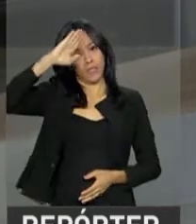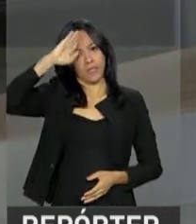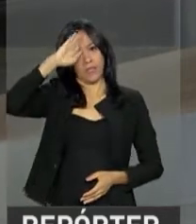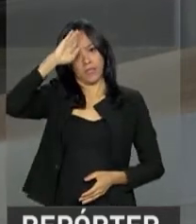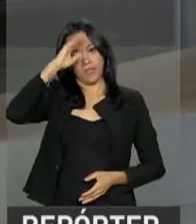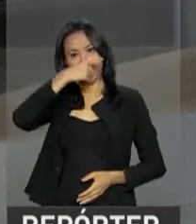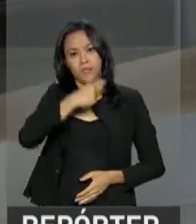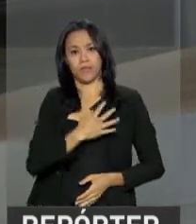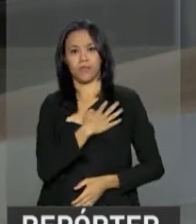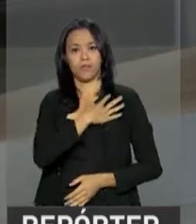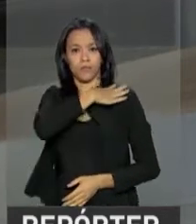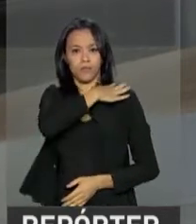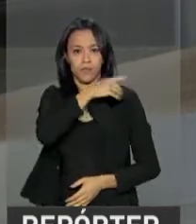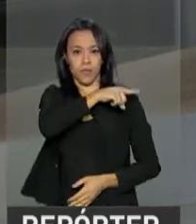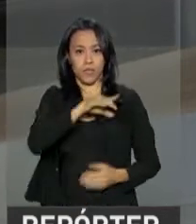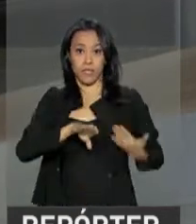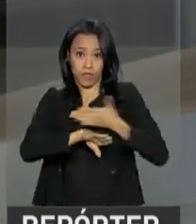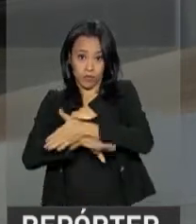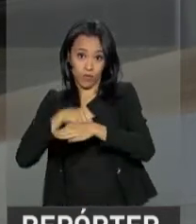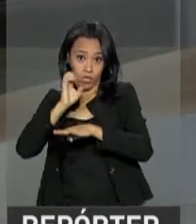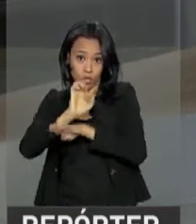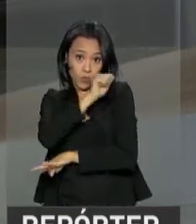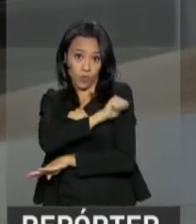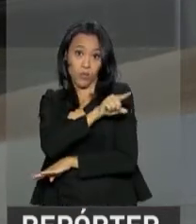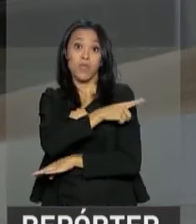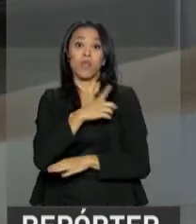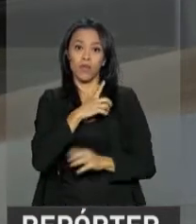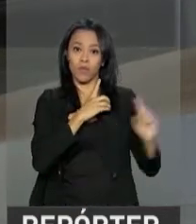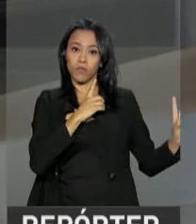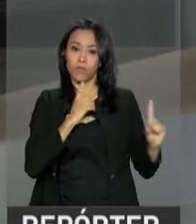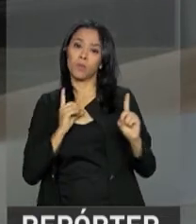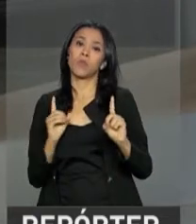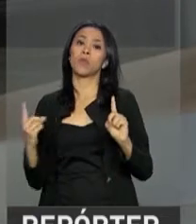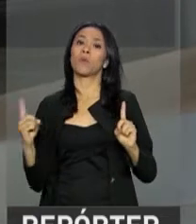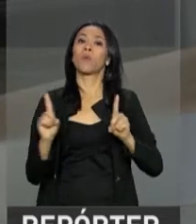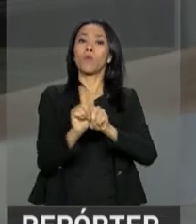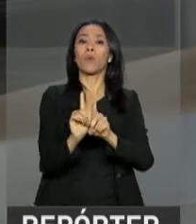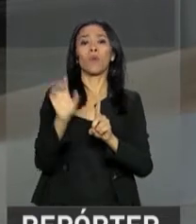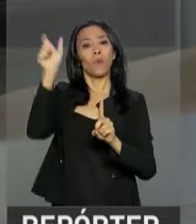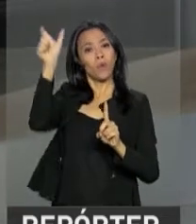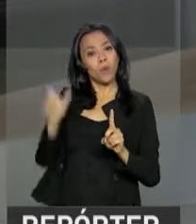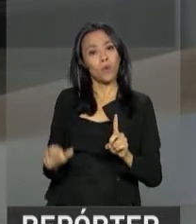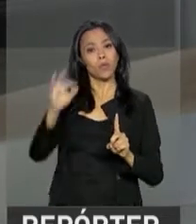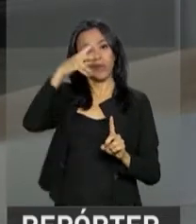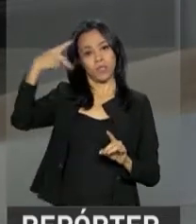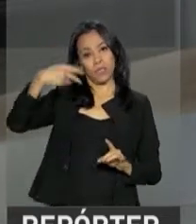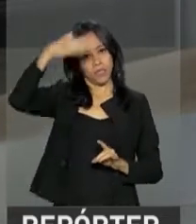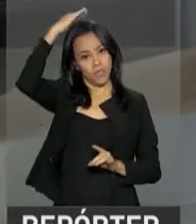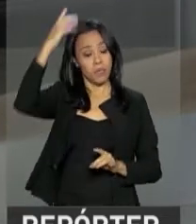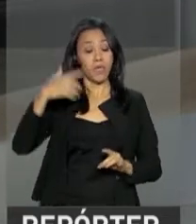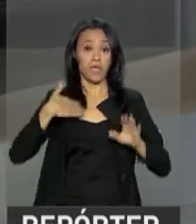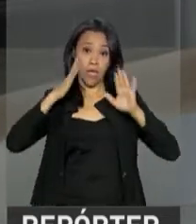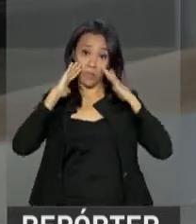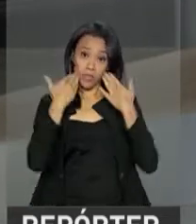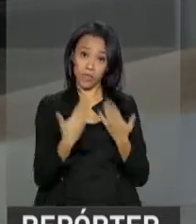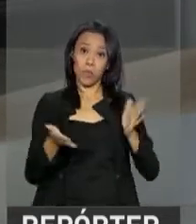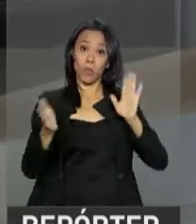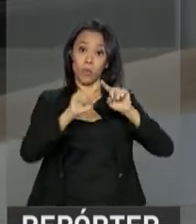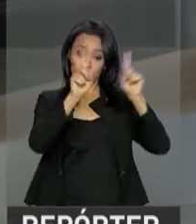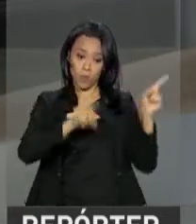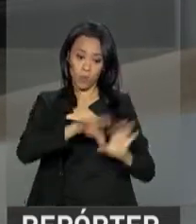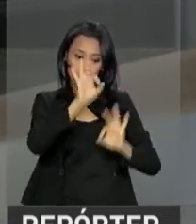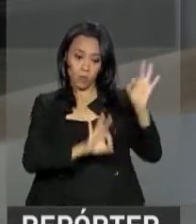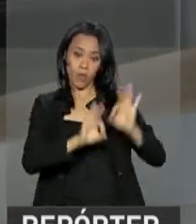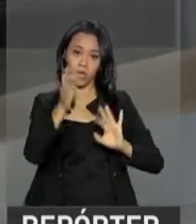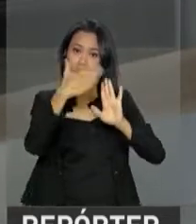general braga neto se encontrou com o presidente michel temer e apresentou o plano da intervenção federal e os